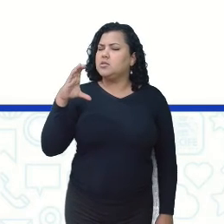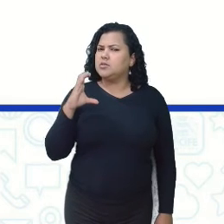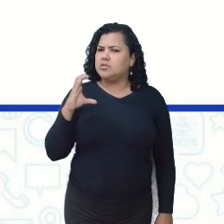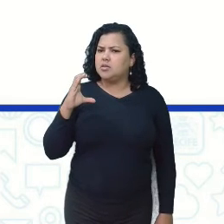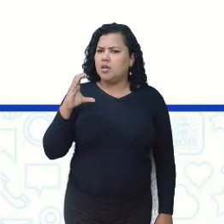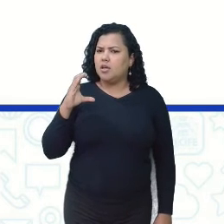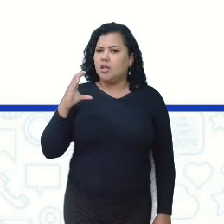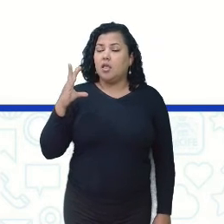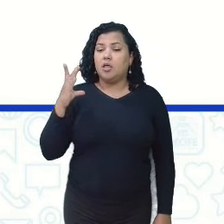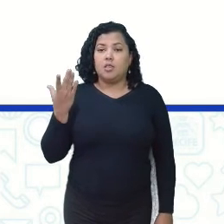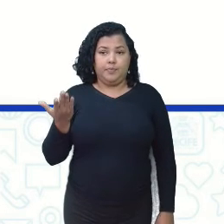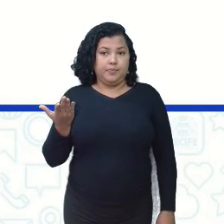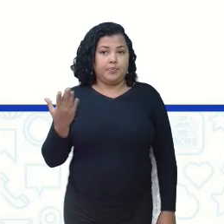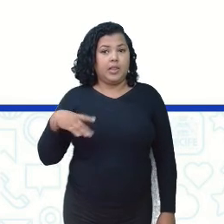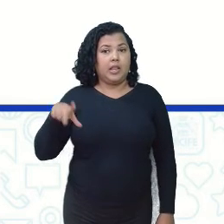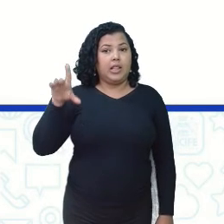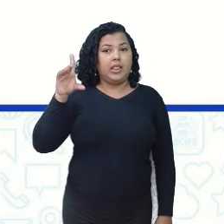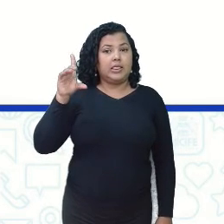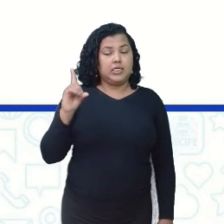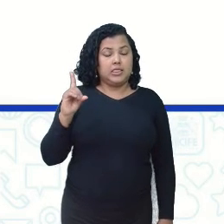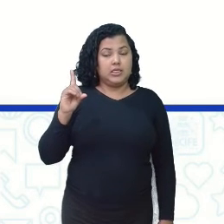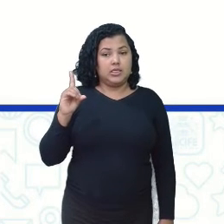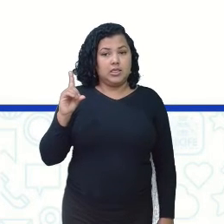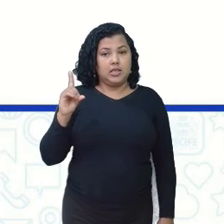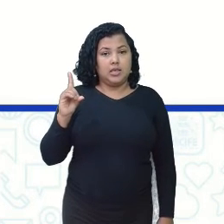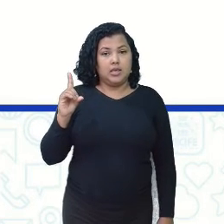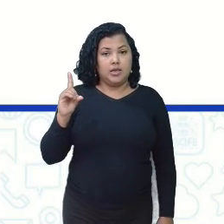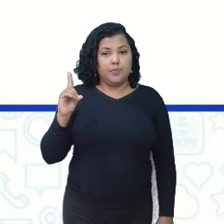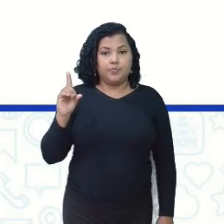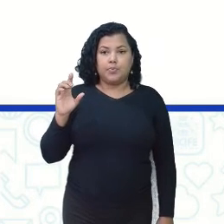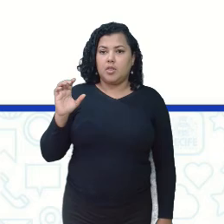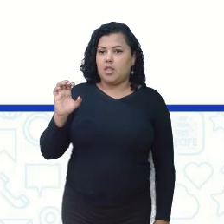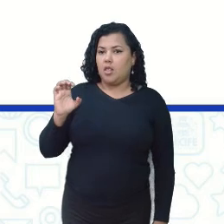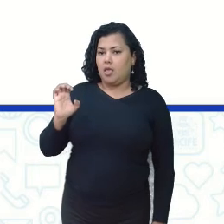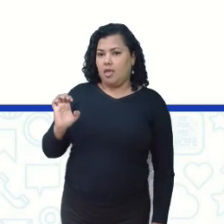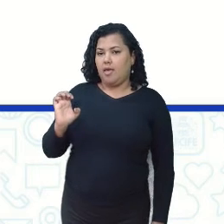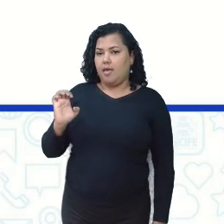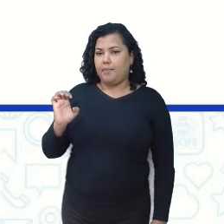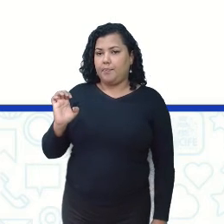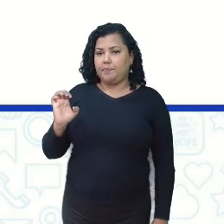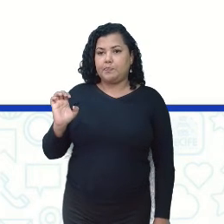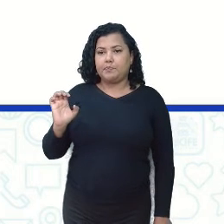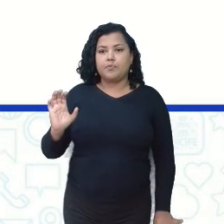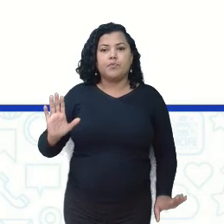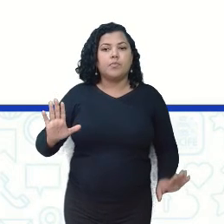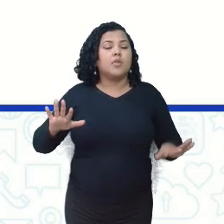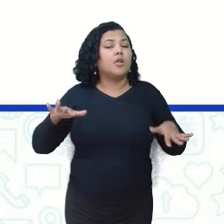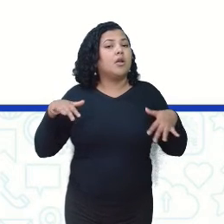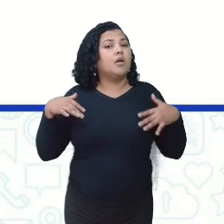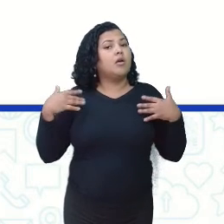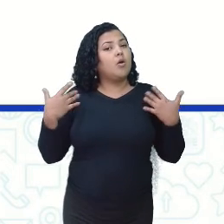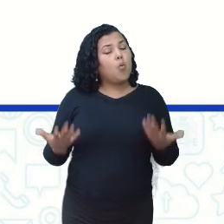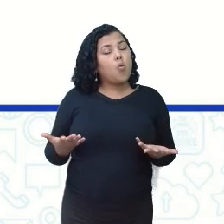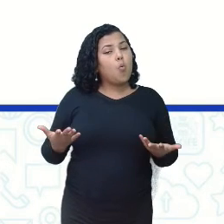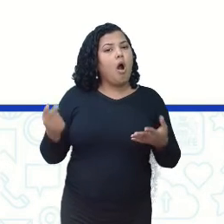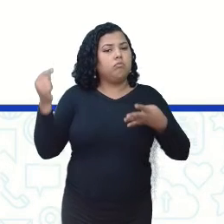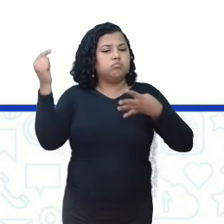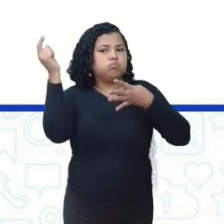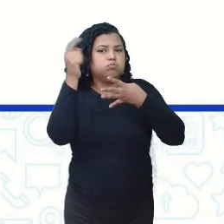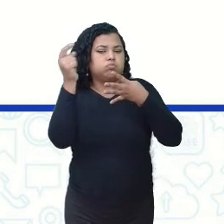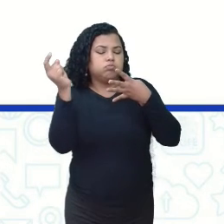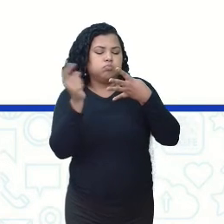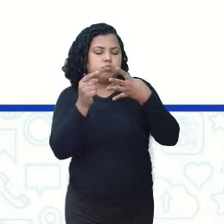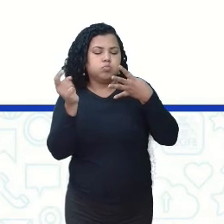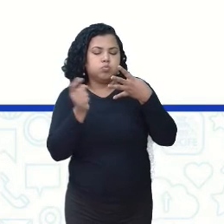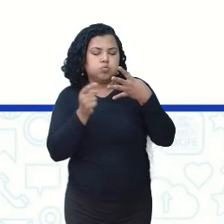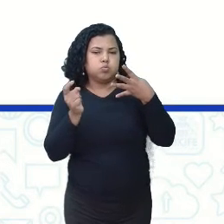Será estrógenos e progesterona? Será ocitocina e calcitonina? Ou